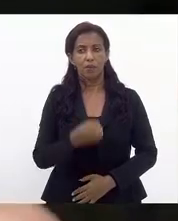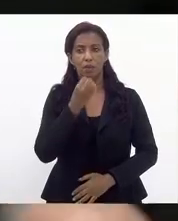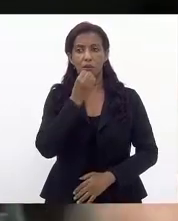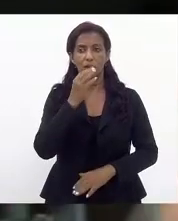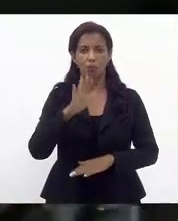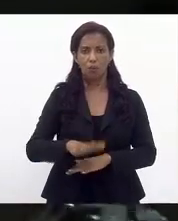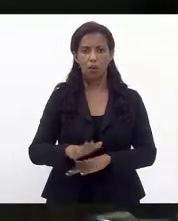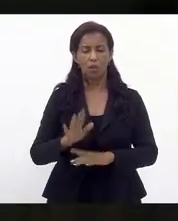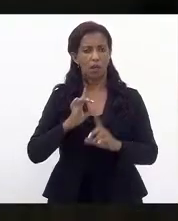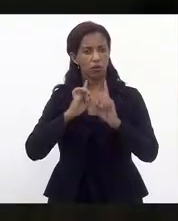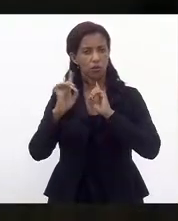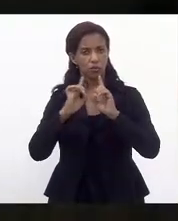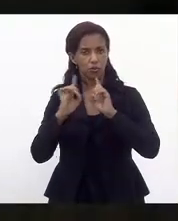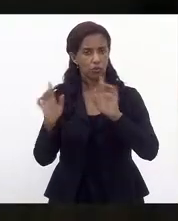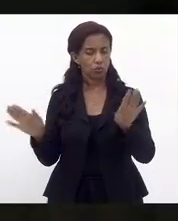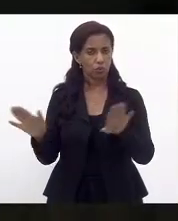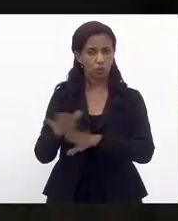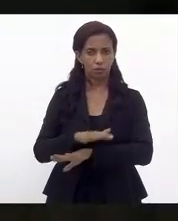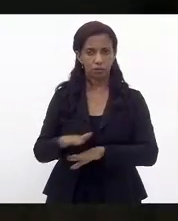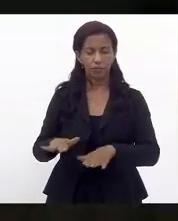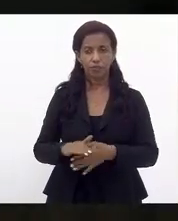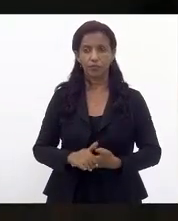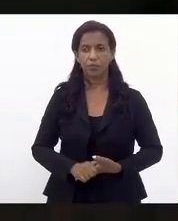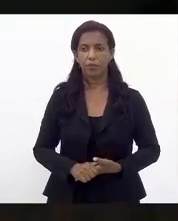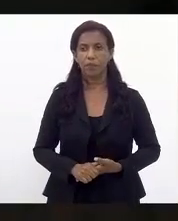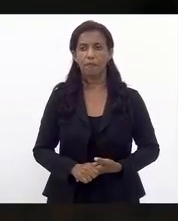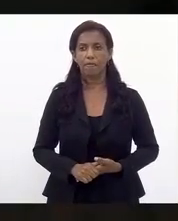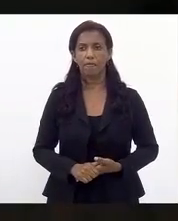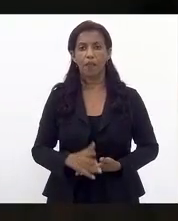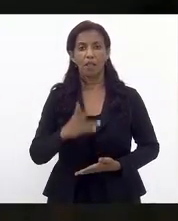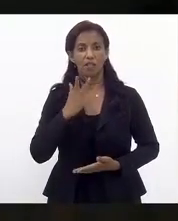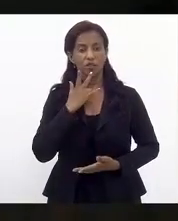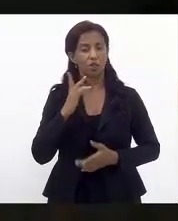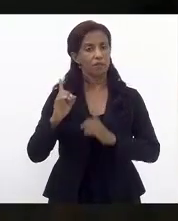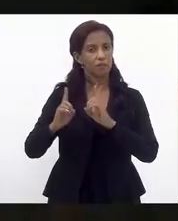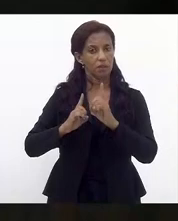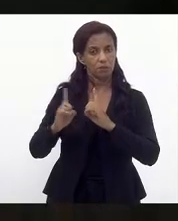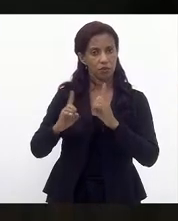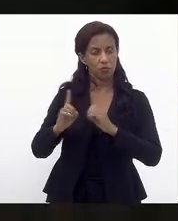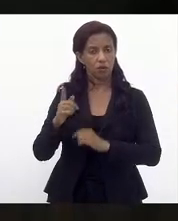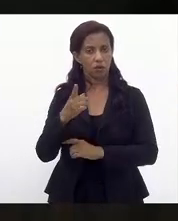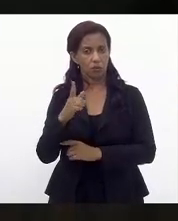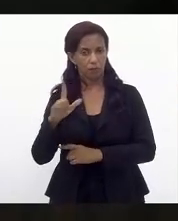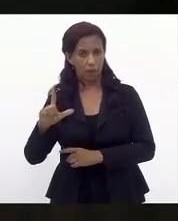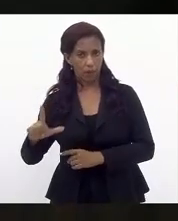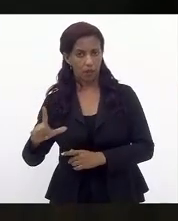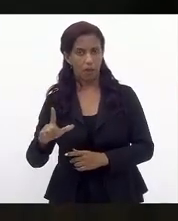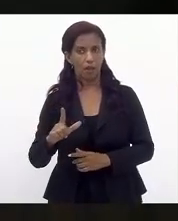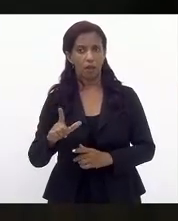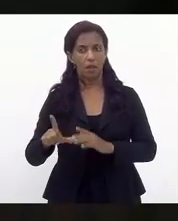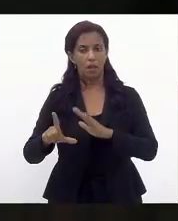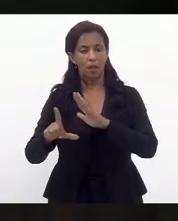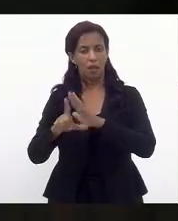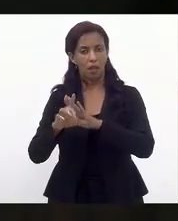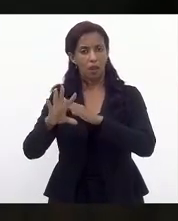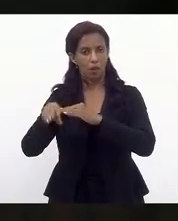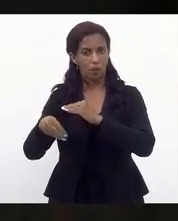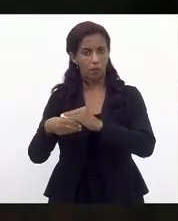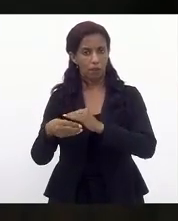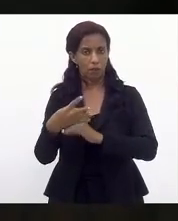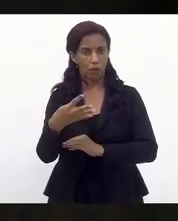encerrados então a discussão sobre já fizemos realizando a discussão do projeto de lei complementar